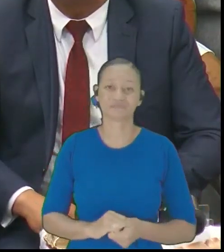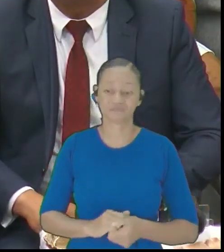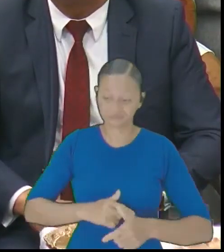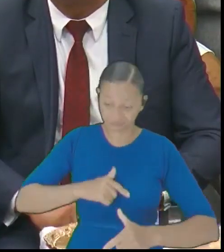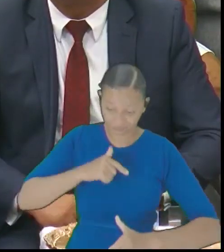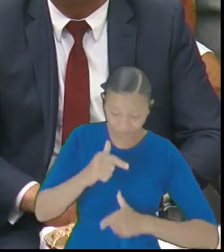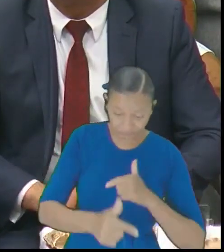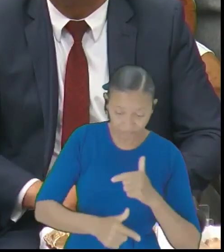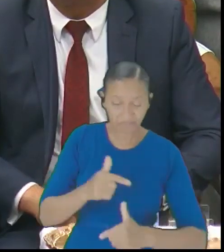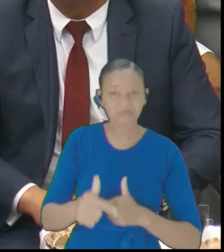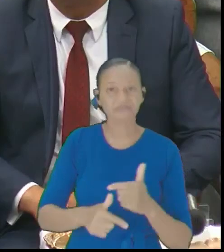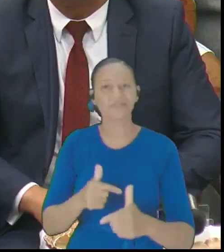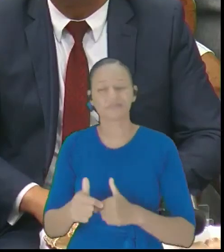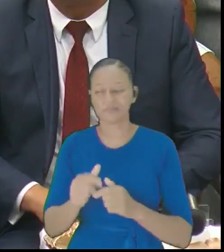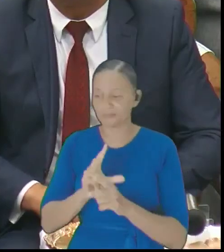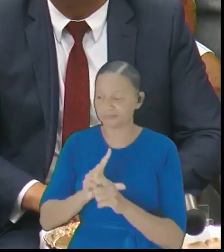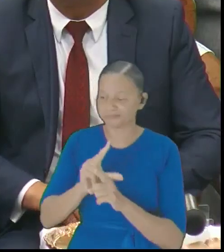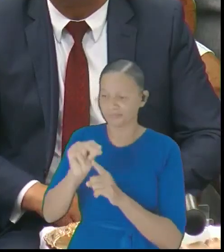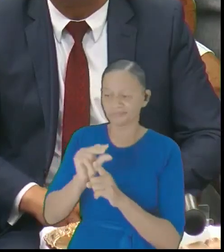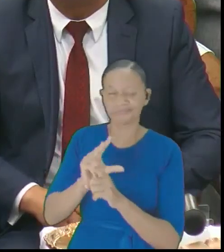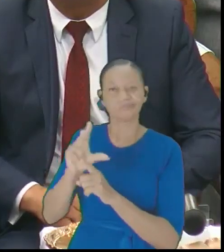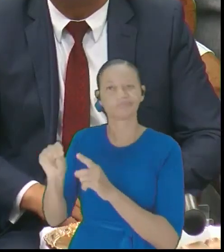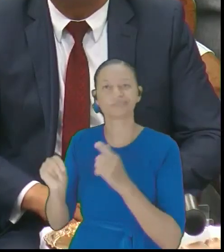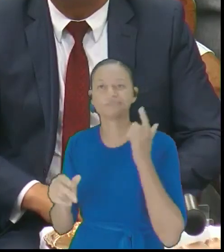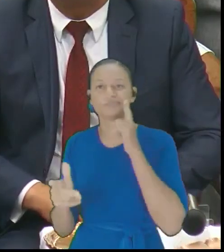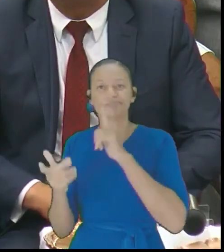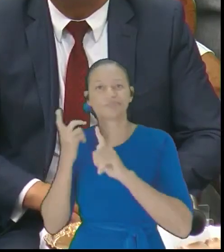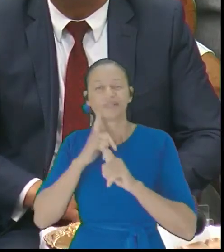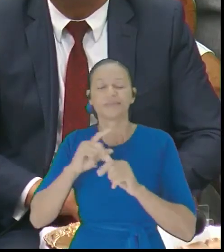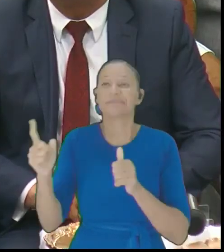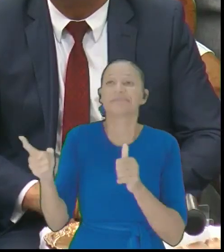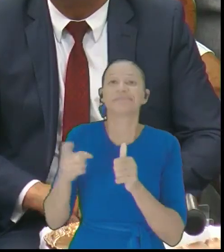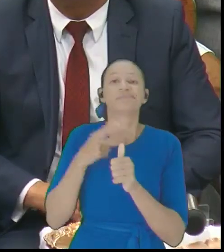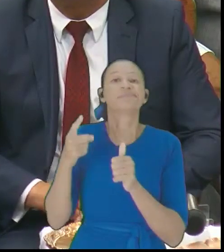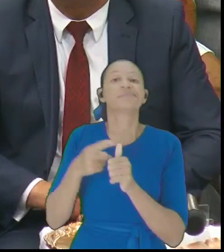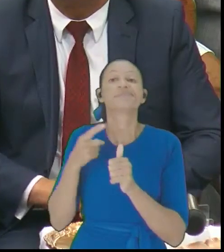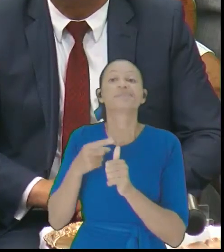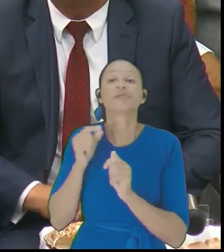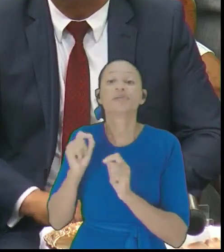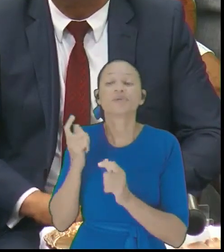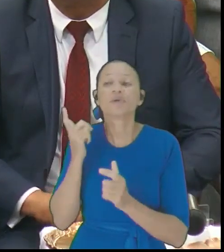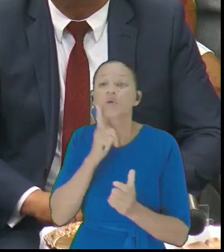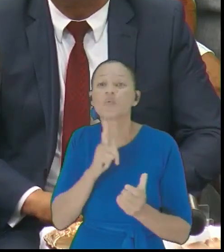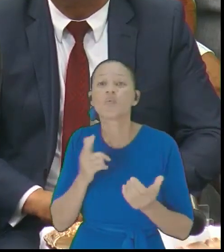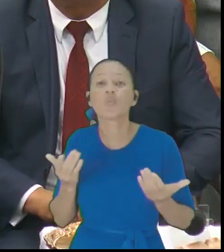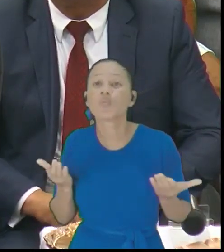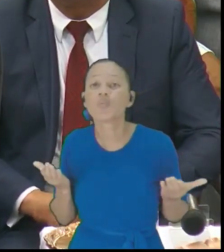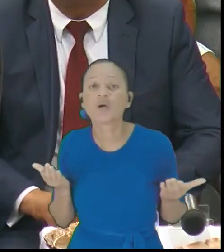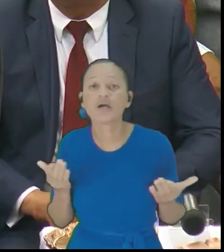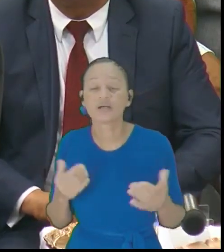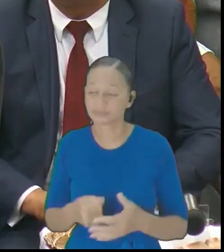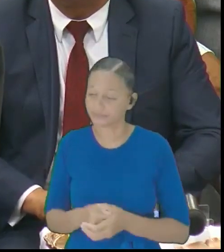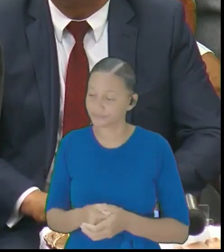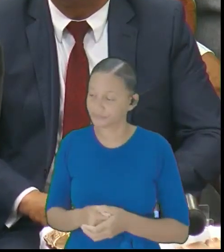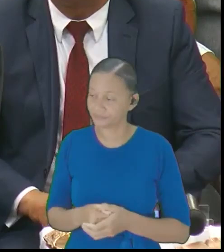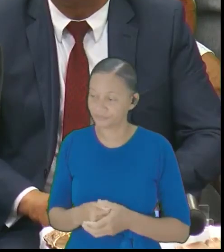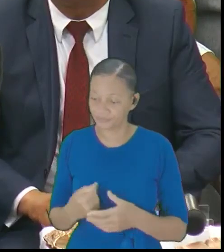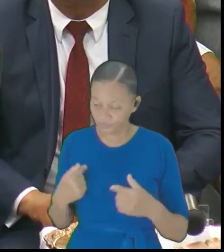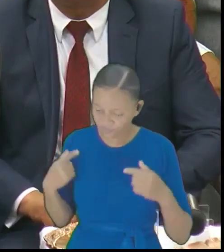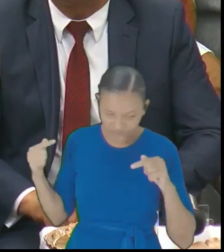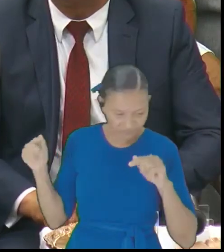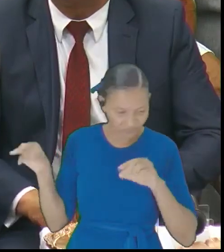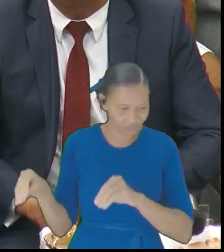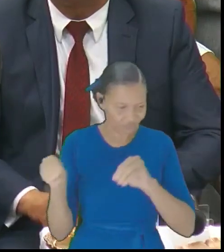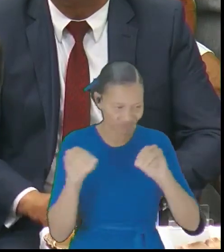Trabalhou com a lei da vantagem. A primeira sentença que ele recebeu: tu vieste para cá por causa do